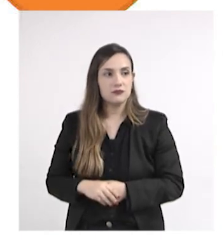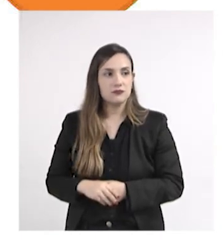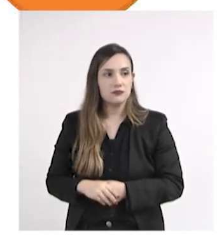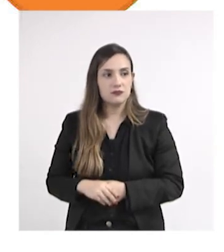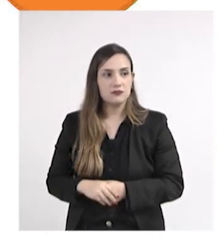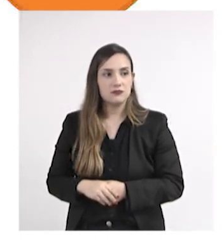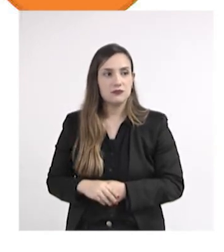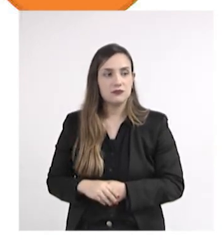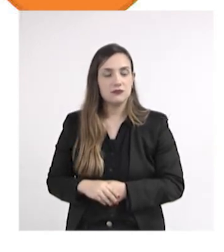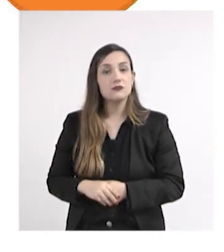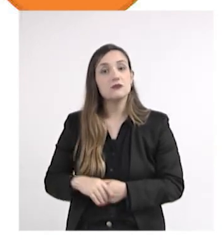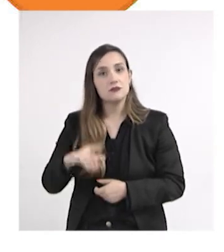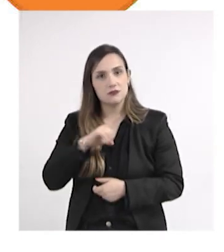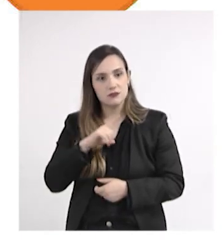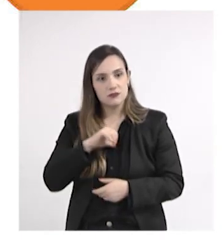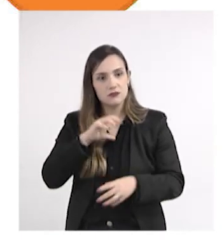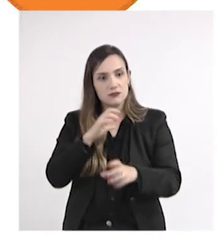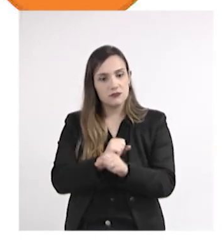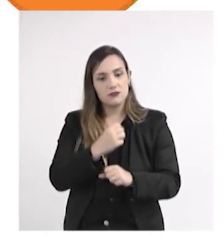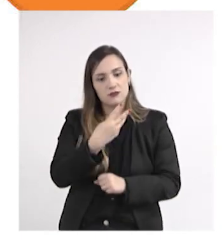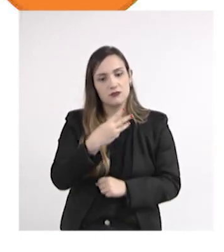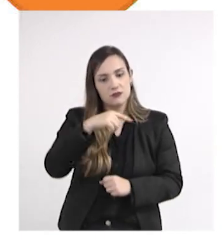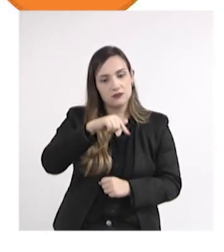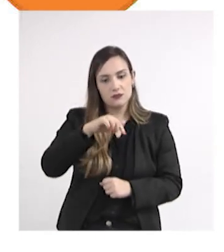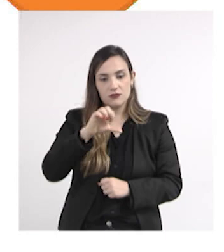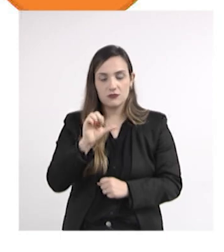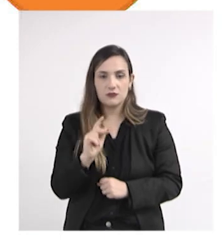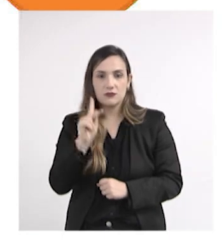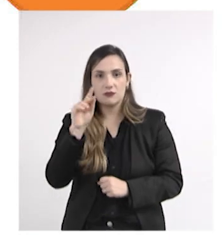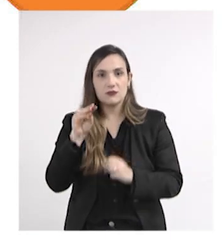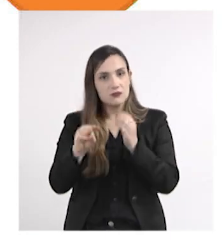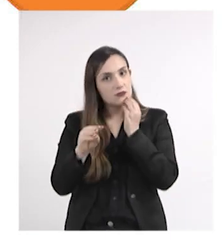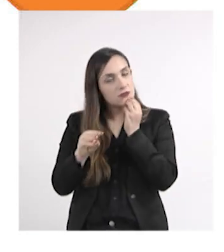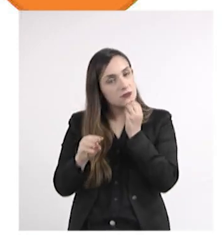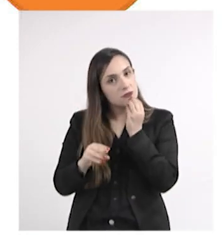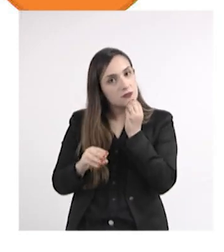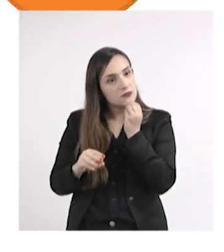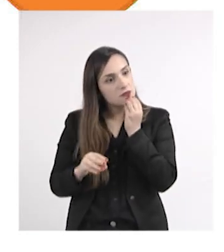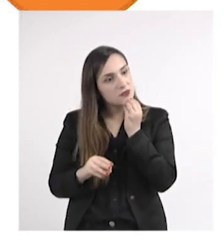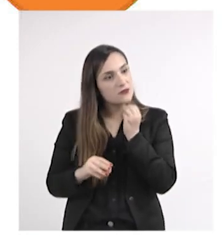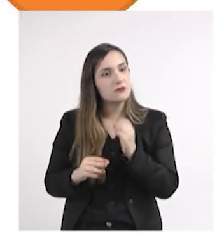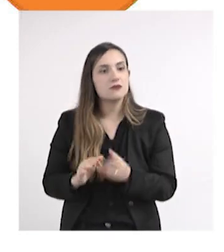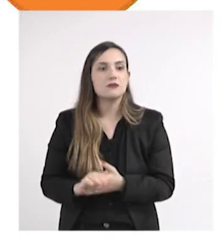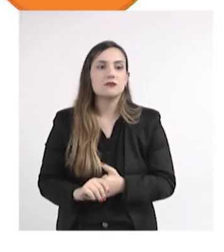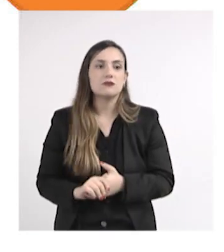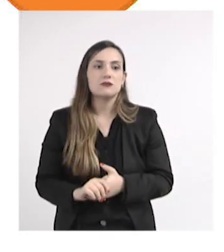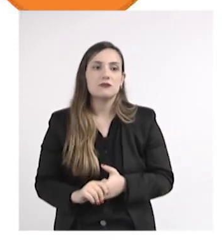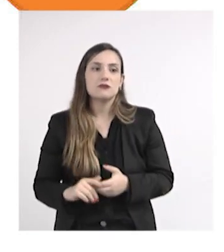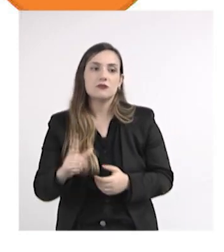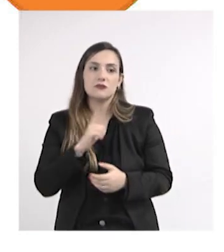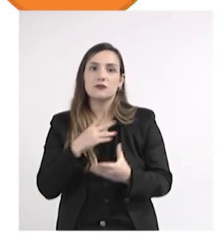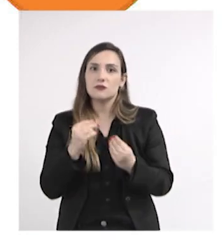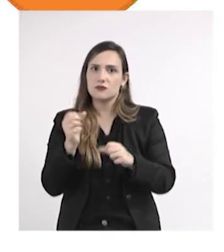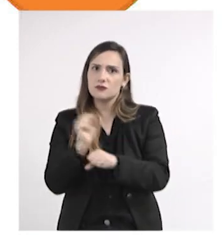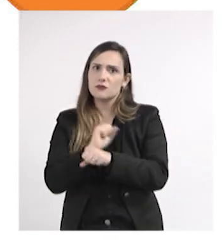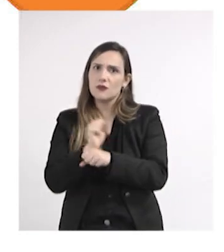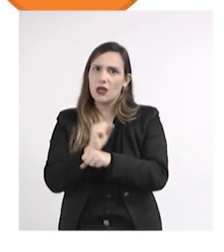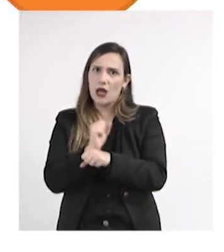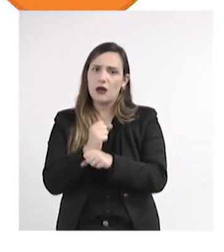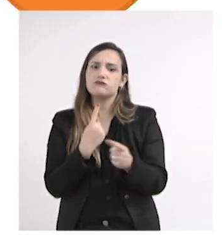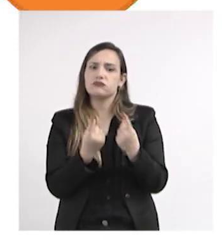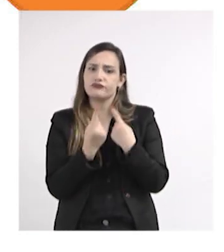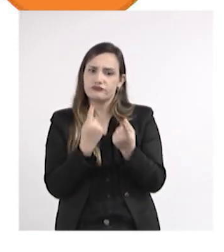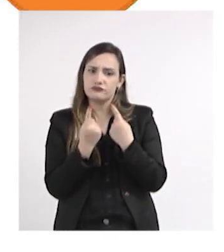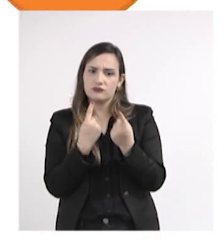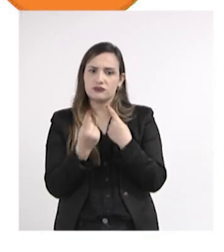extensão de 379,6 quilômetros, tem uma preponderância de veículos leves, e aqui,